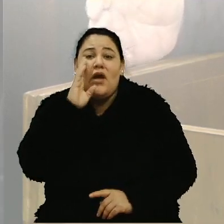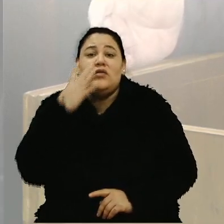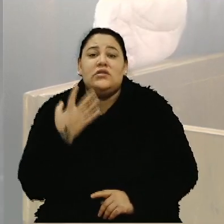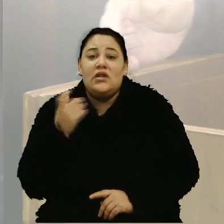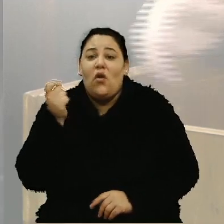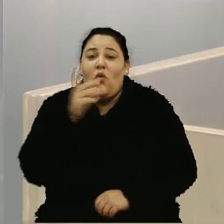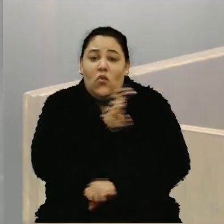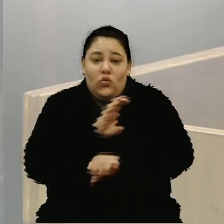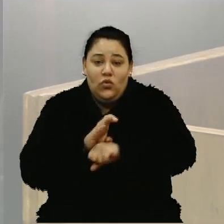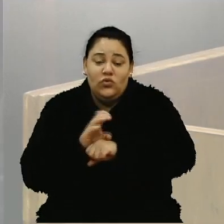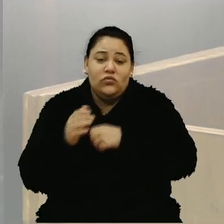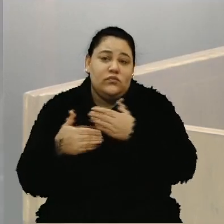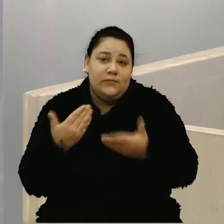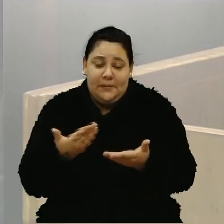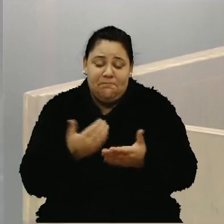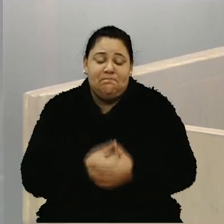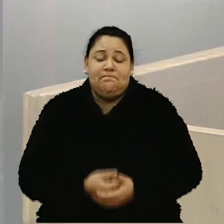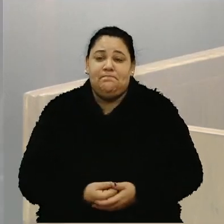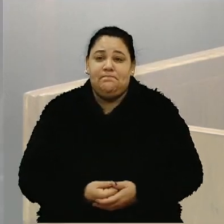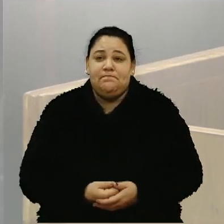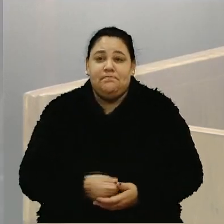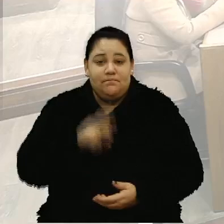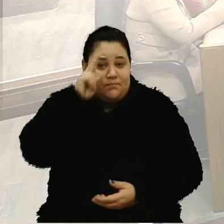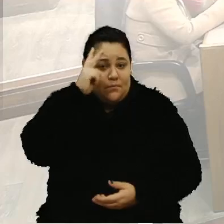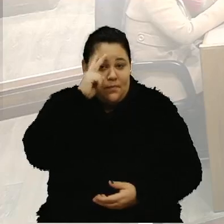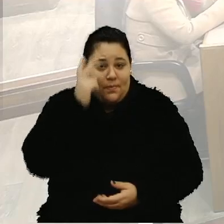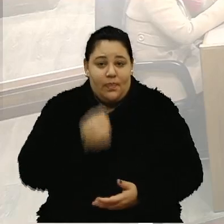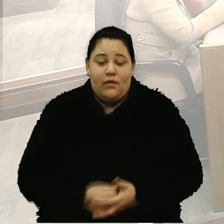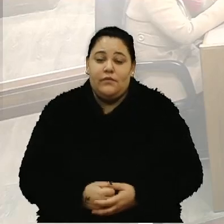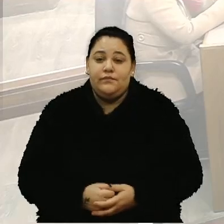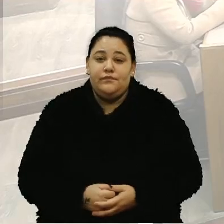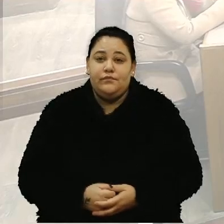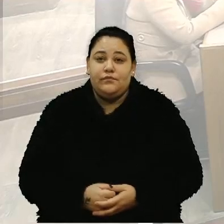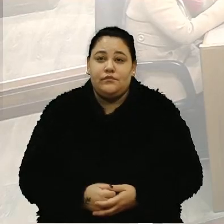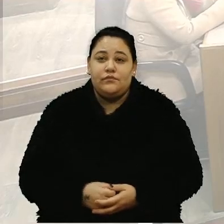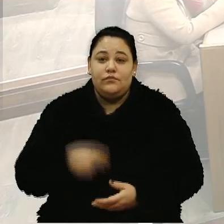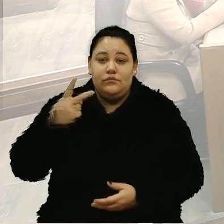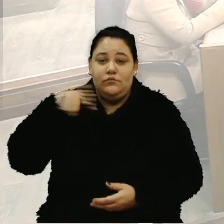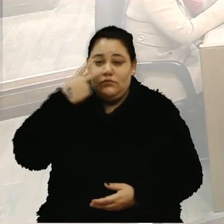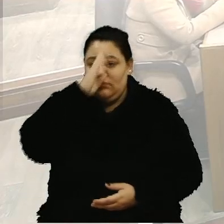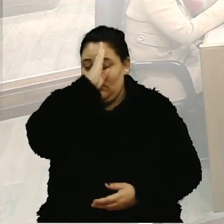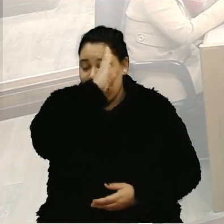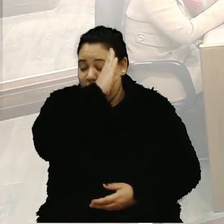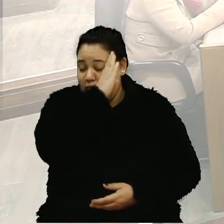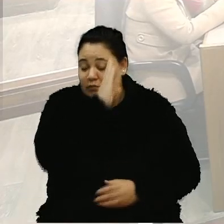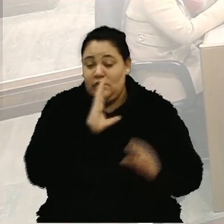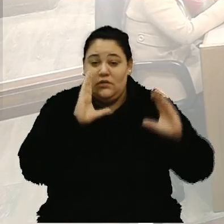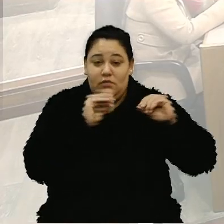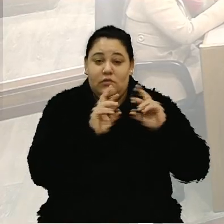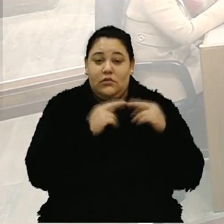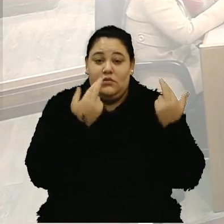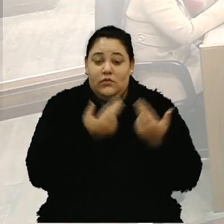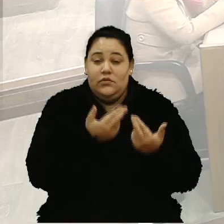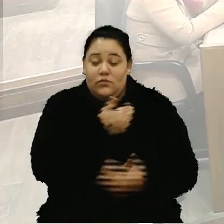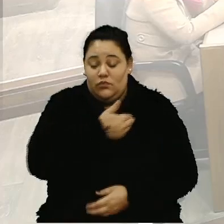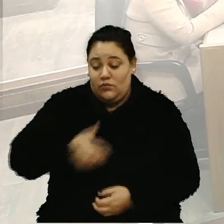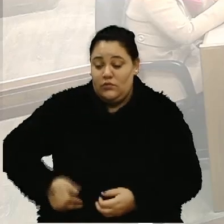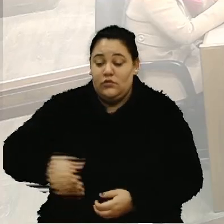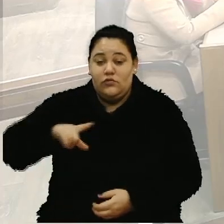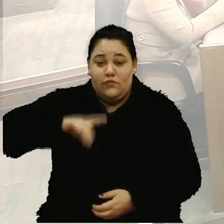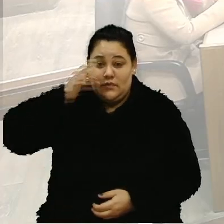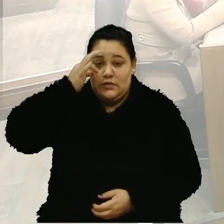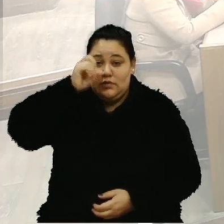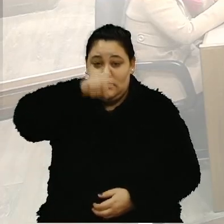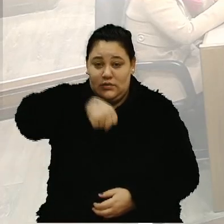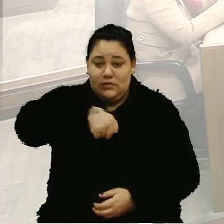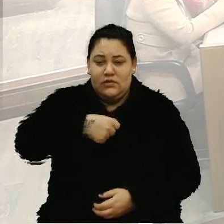cursos e tal. Sua parte, vereador Velocino. Vereador Bressan, na noite da audiência da reunião pública, eu estive ali. E quando